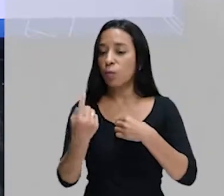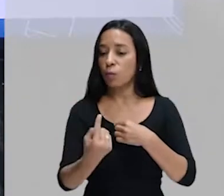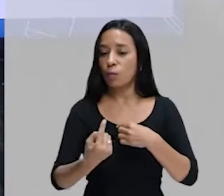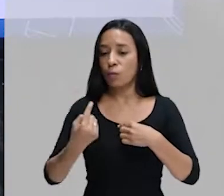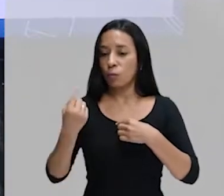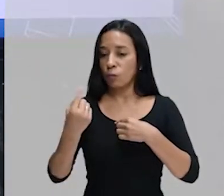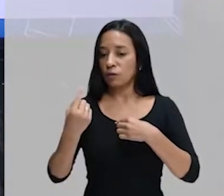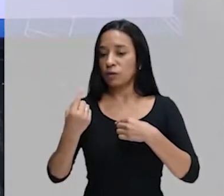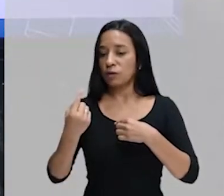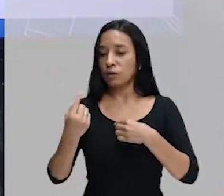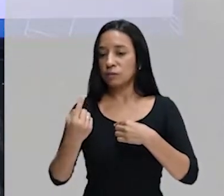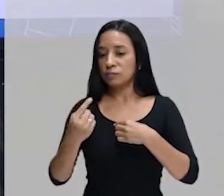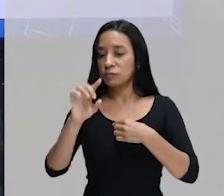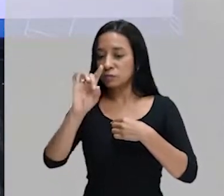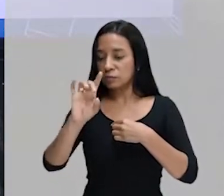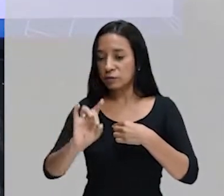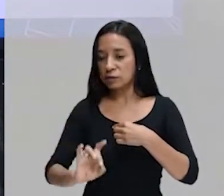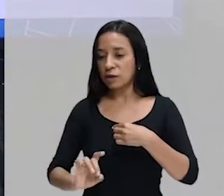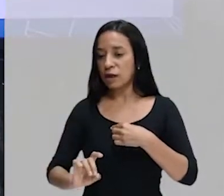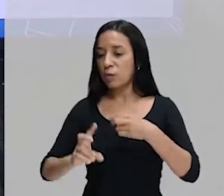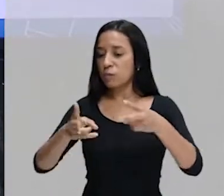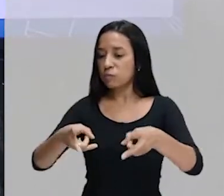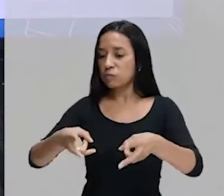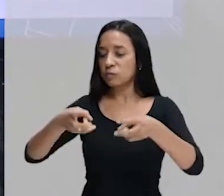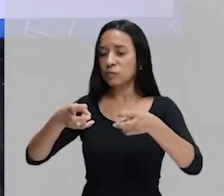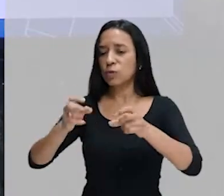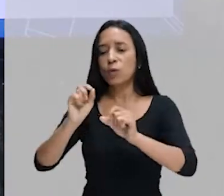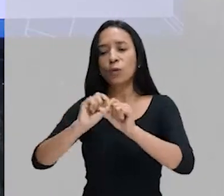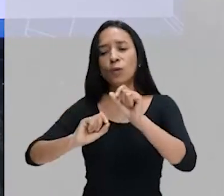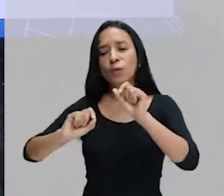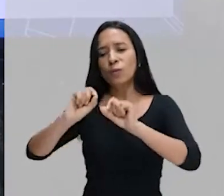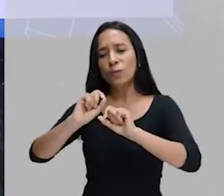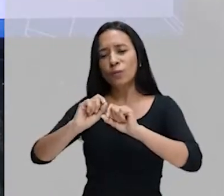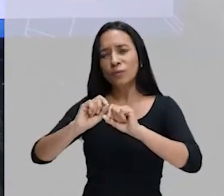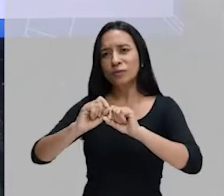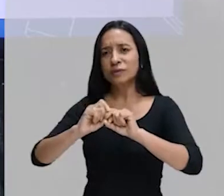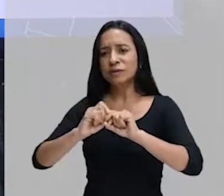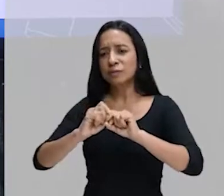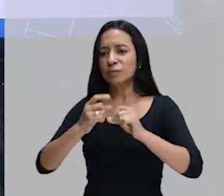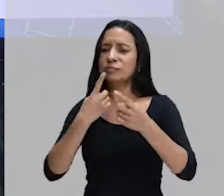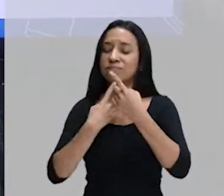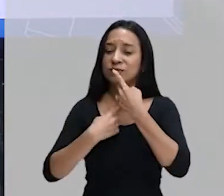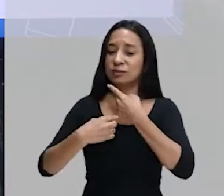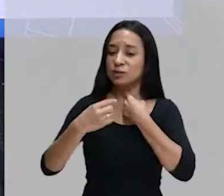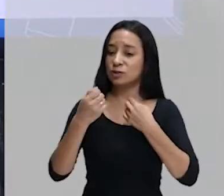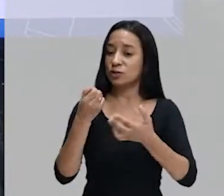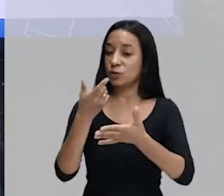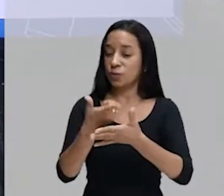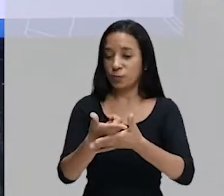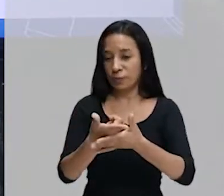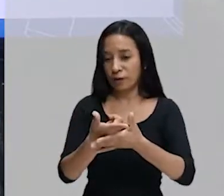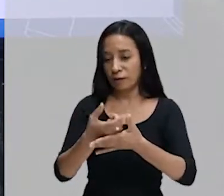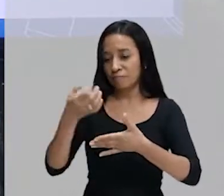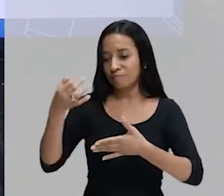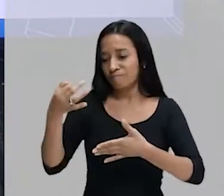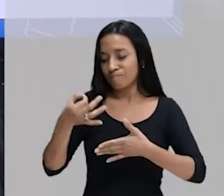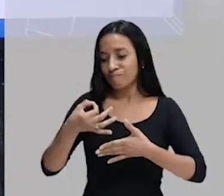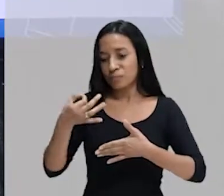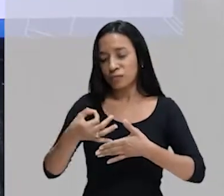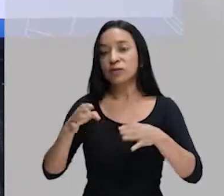e atrativa, porque o que leva você a comprar um artesanato é, além da qualidade, né, é